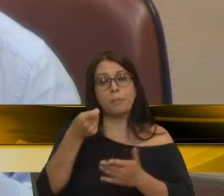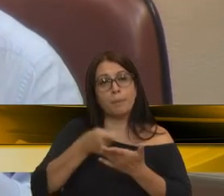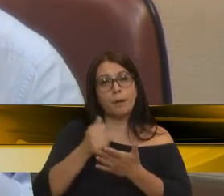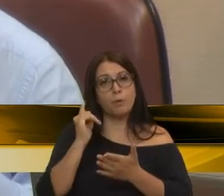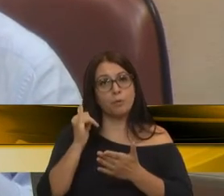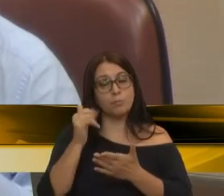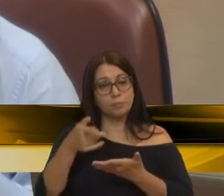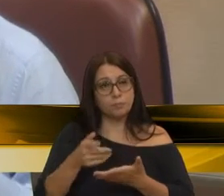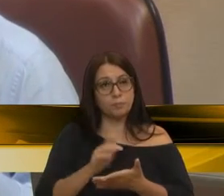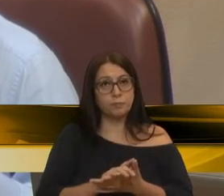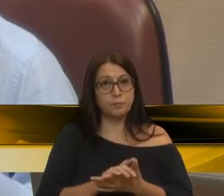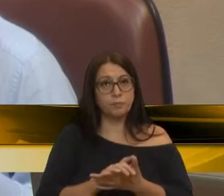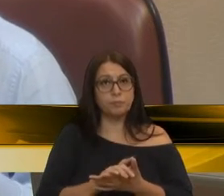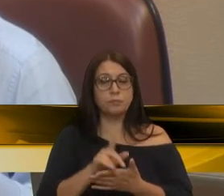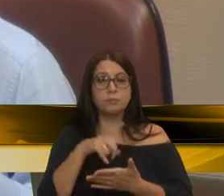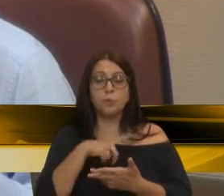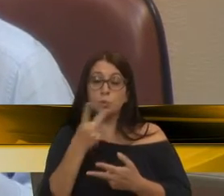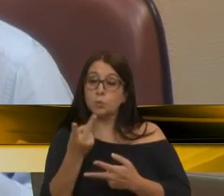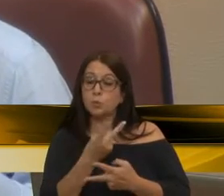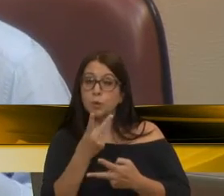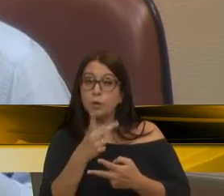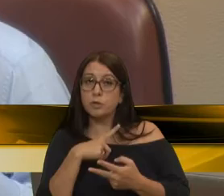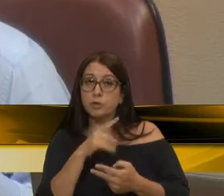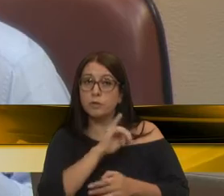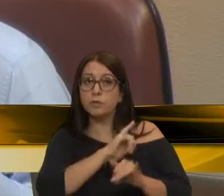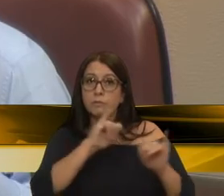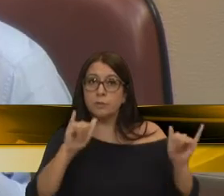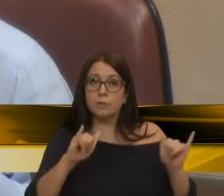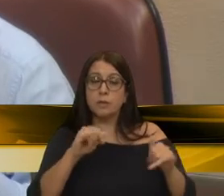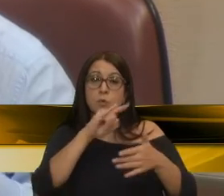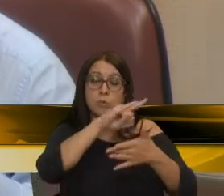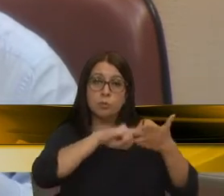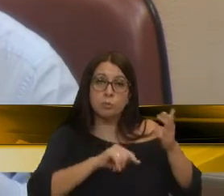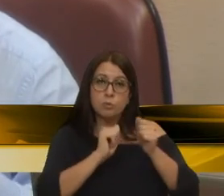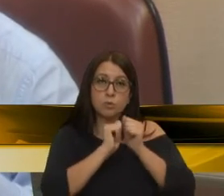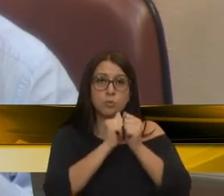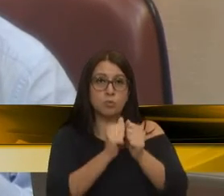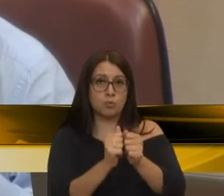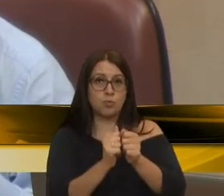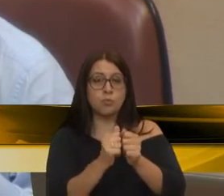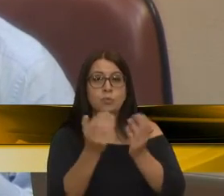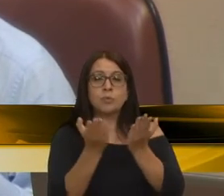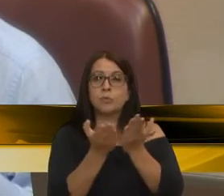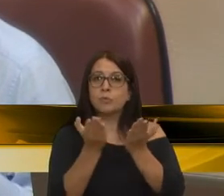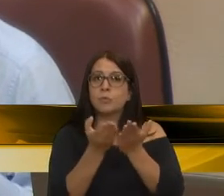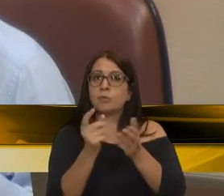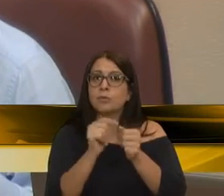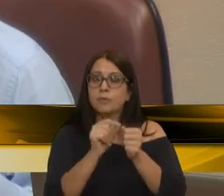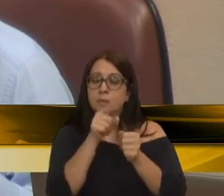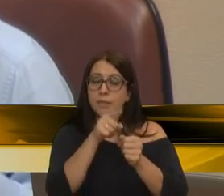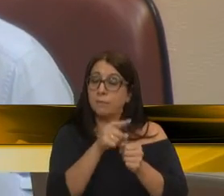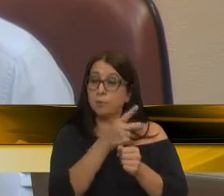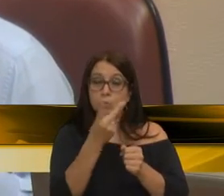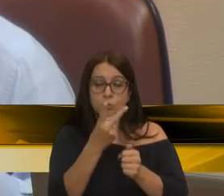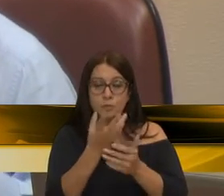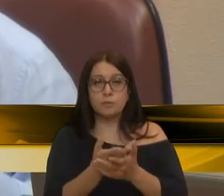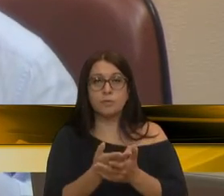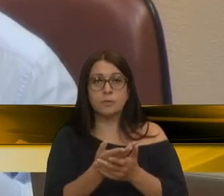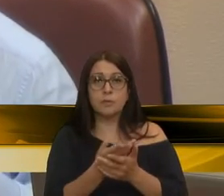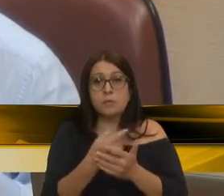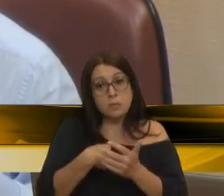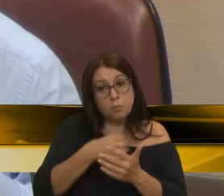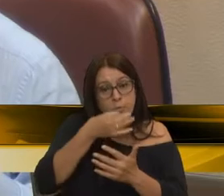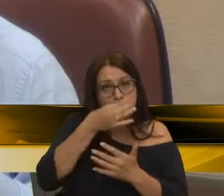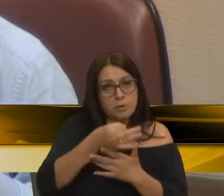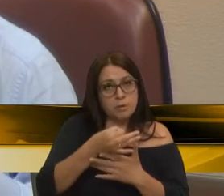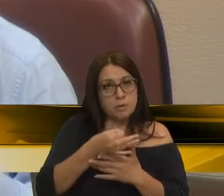urbano ambos deram essa informação documento juntado ao estudo realizado por eles mesmos sugiro que